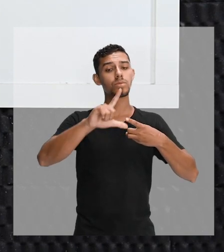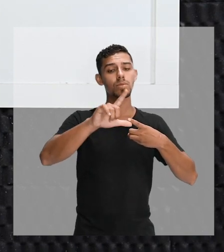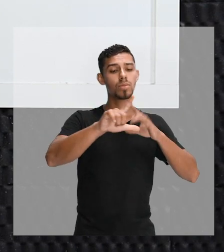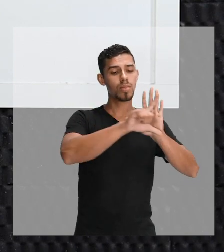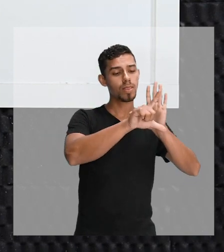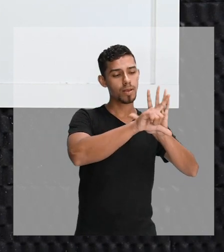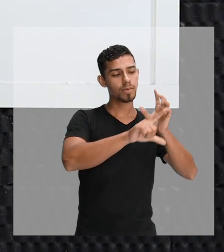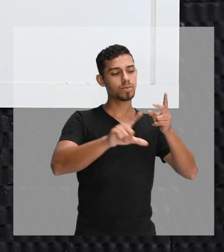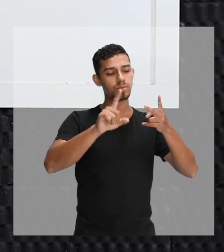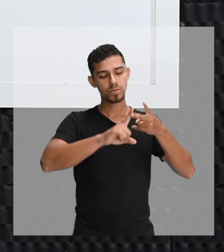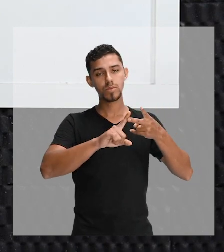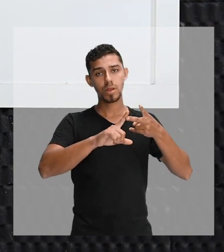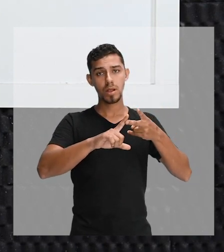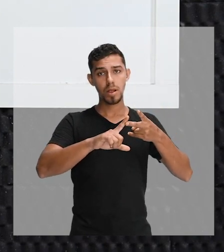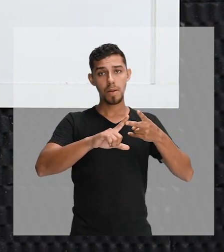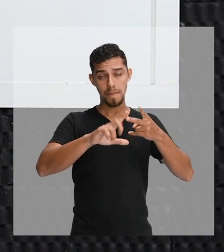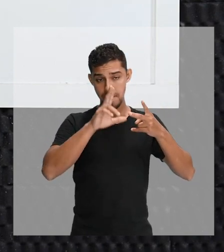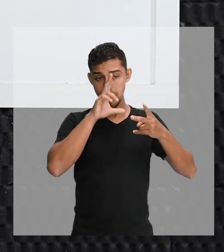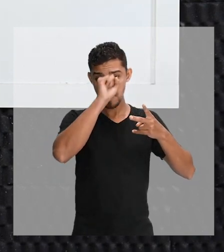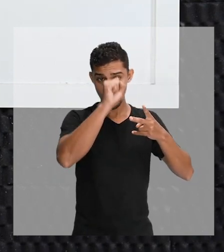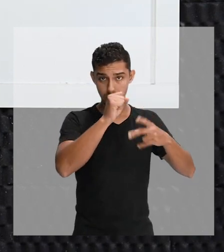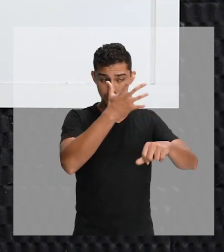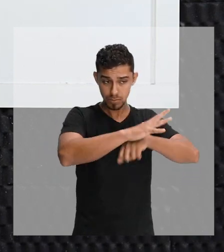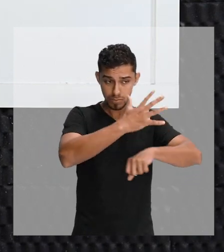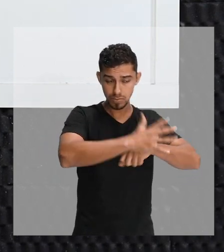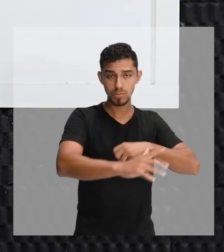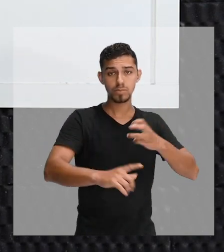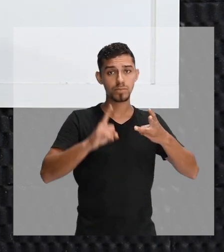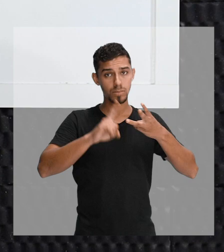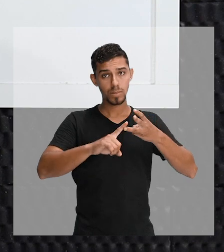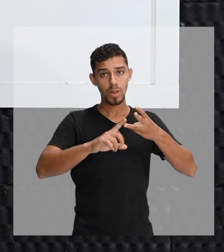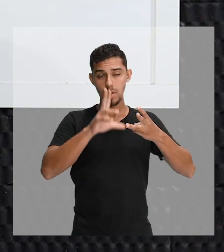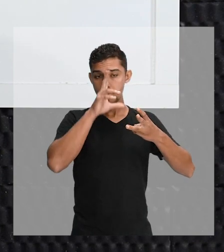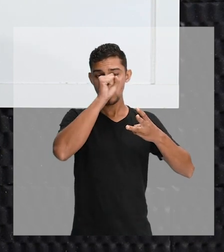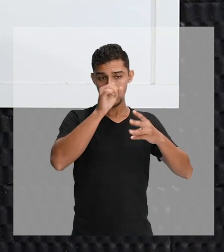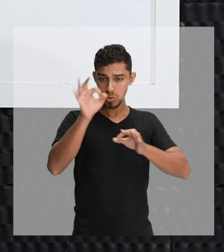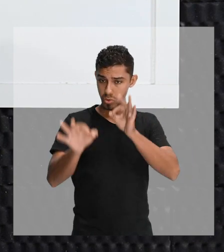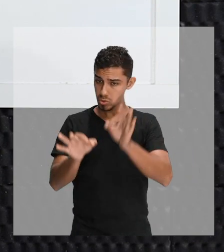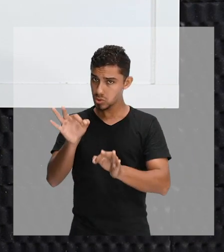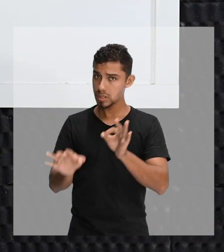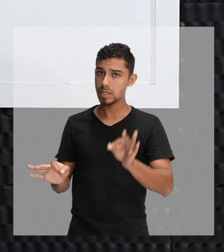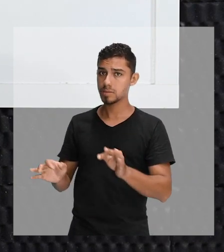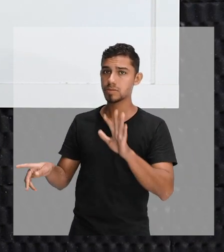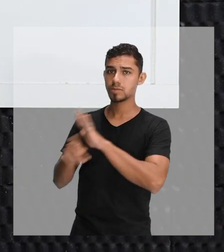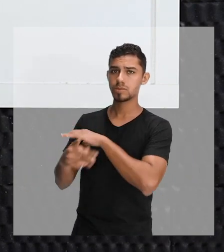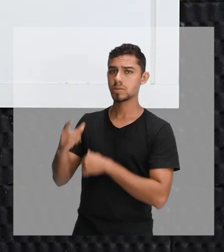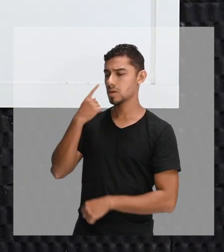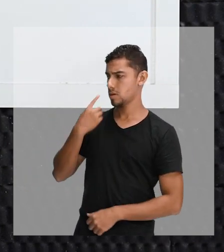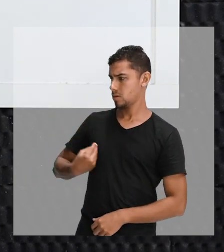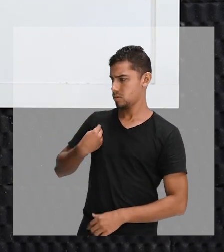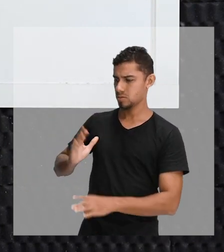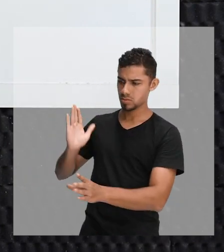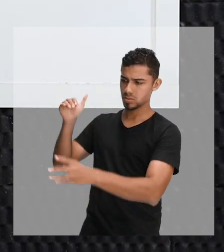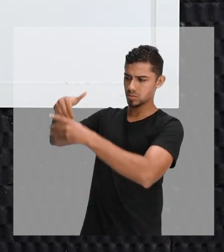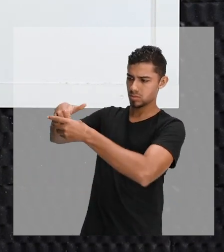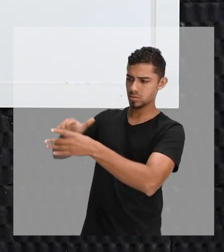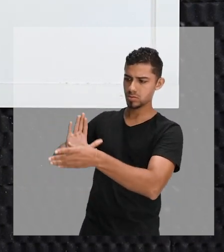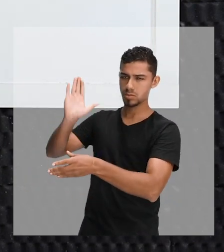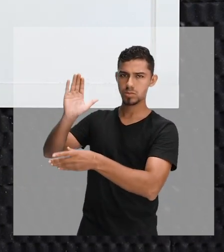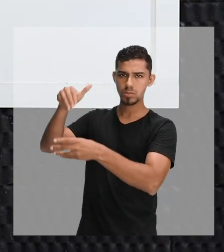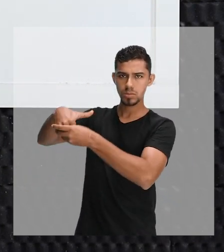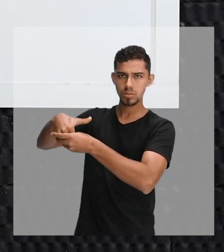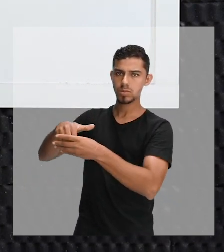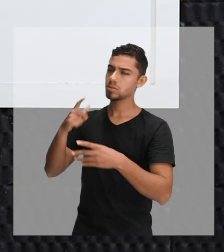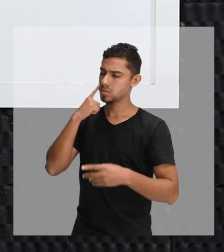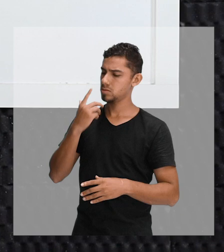diretamente associados a esse processo eleitoral. Mas veja só, não é somente numa eleição que você exerce, que você está dentro do jogo